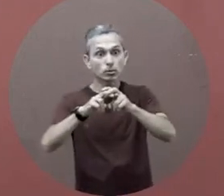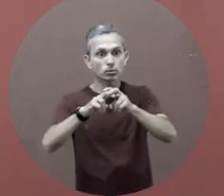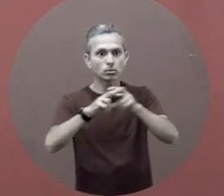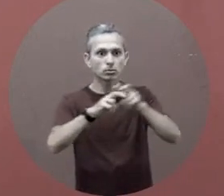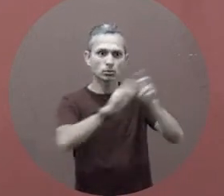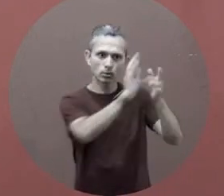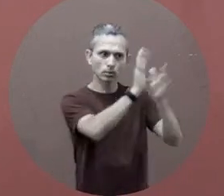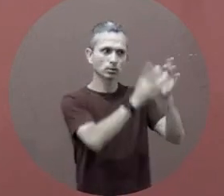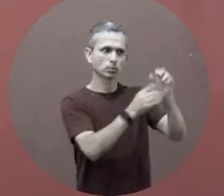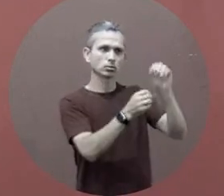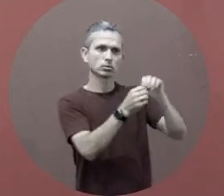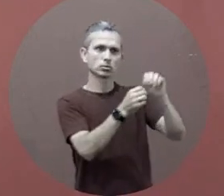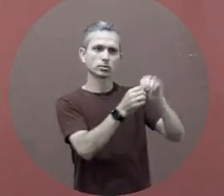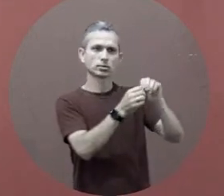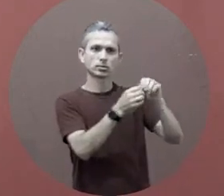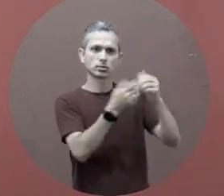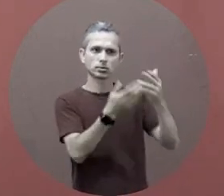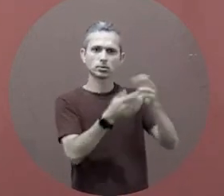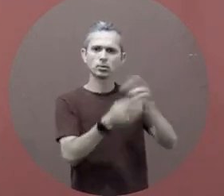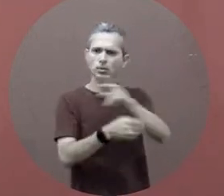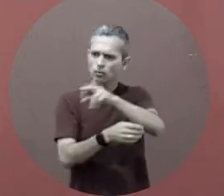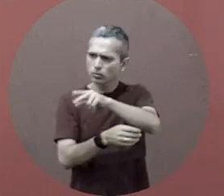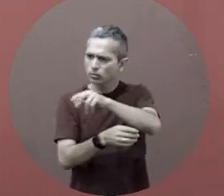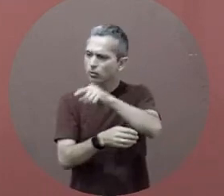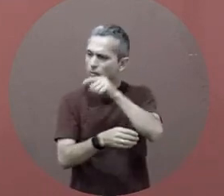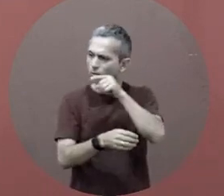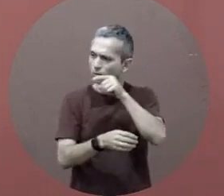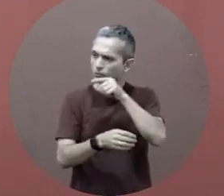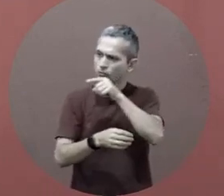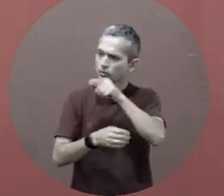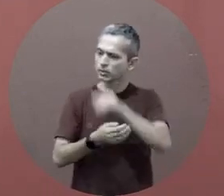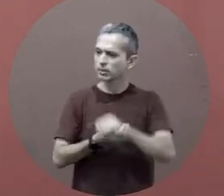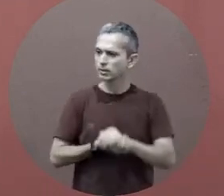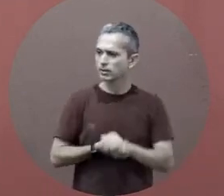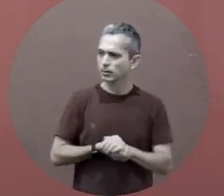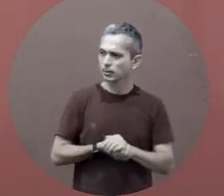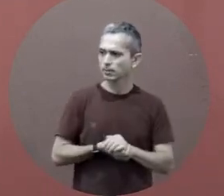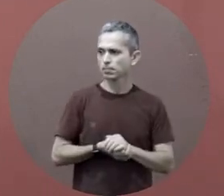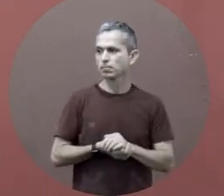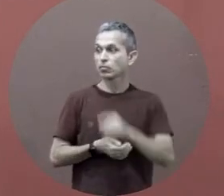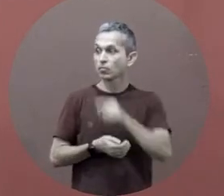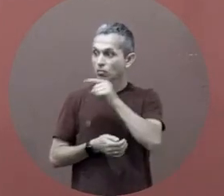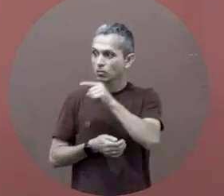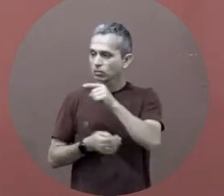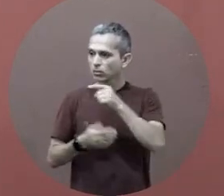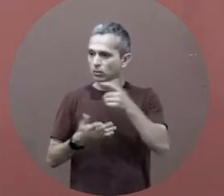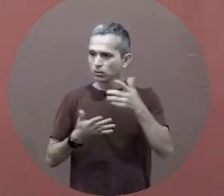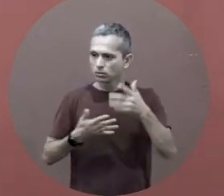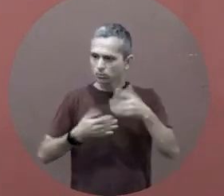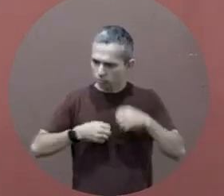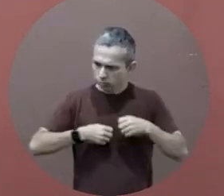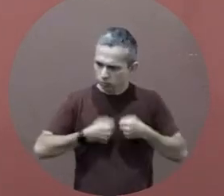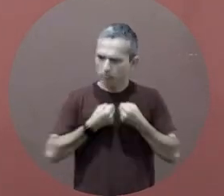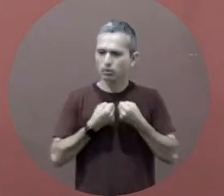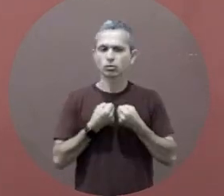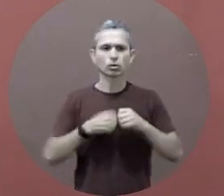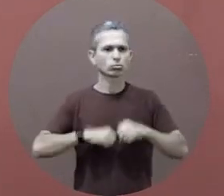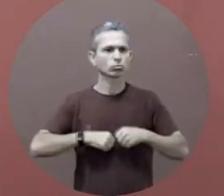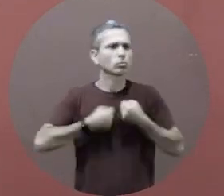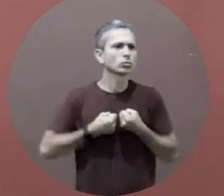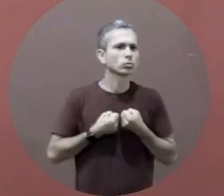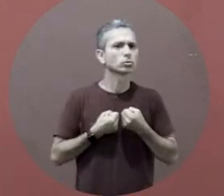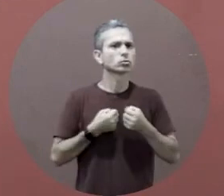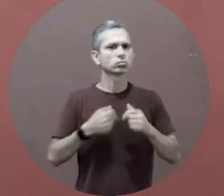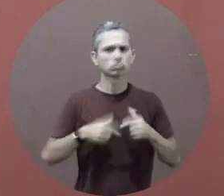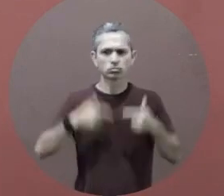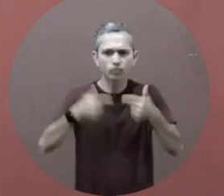Jesus, meus irmãos, tendo ousadia, seja ousado, para entrar